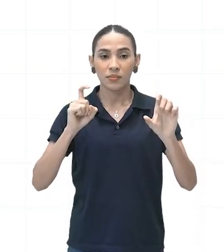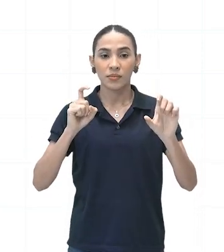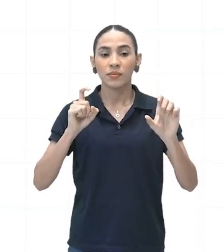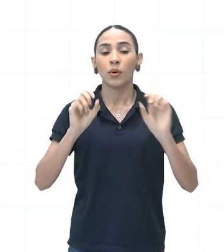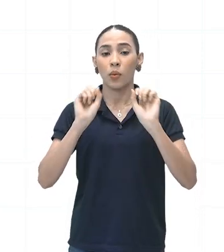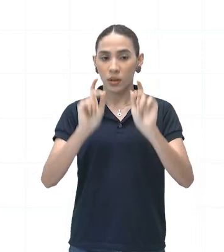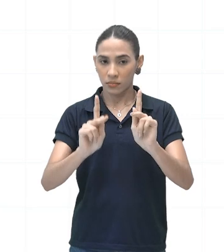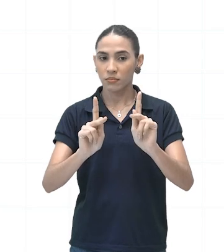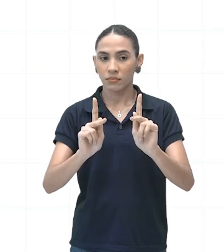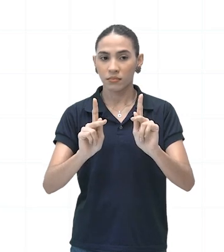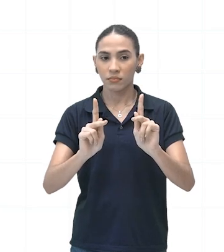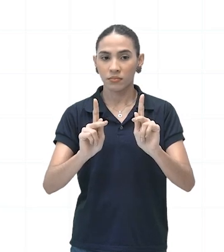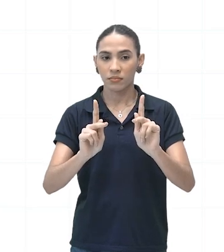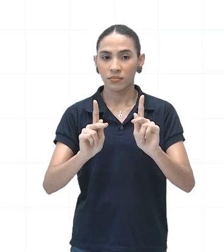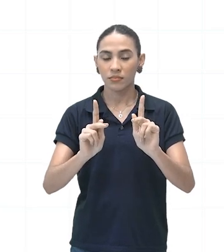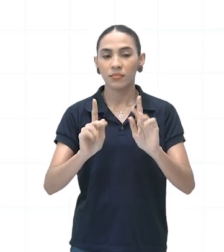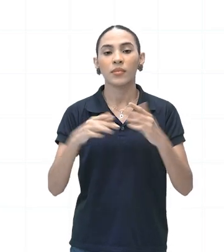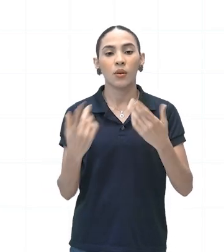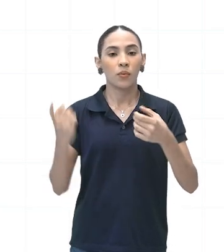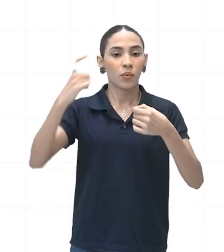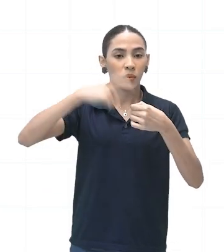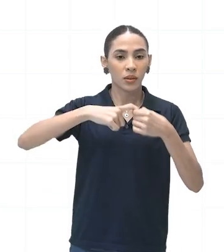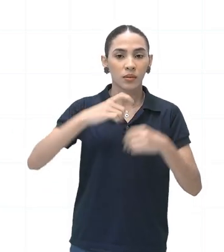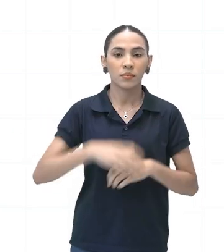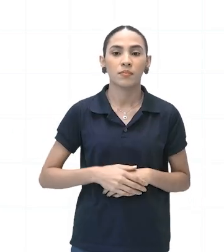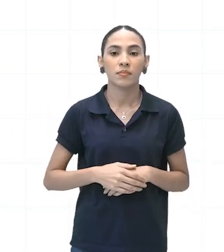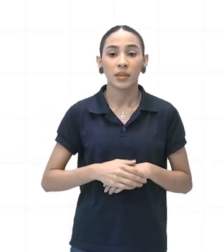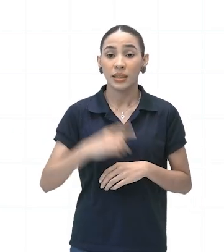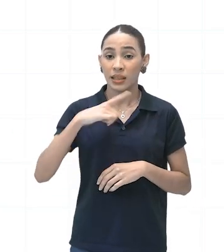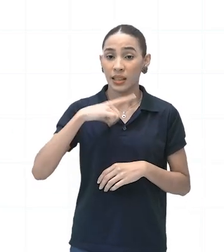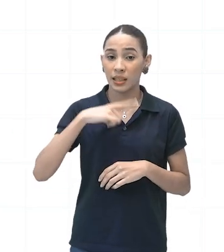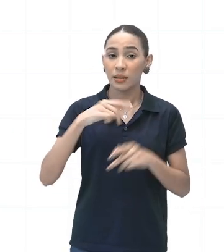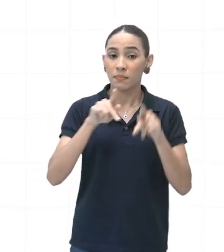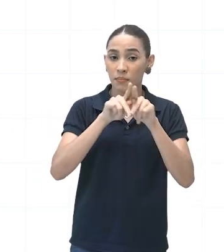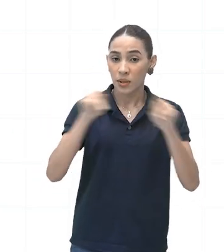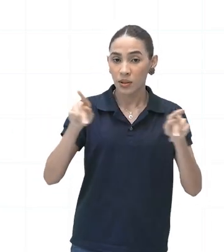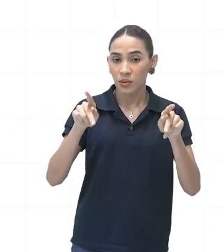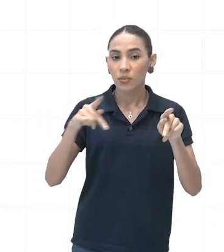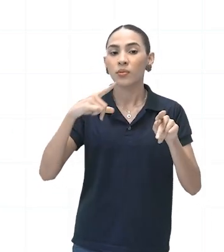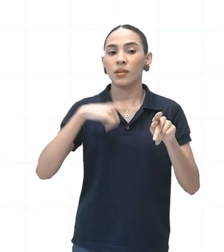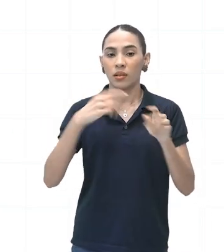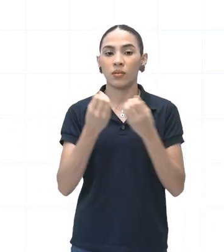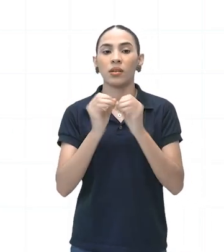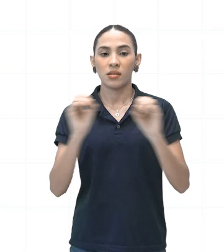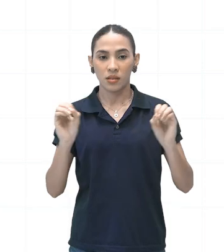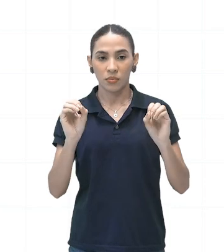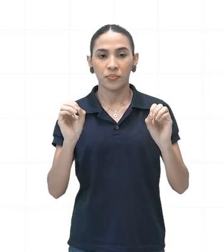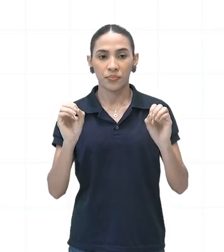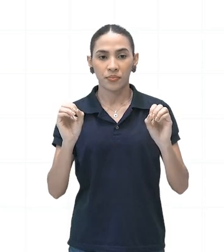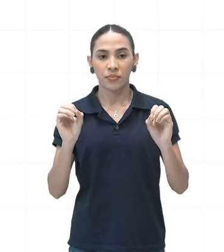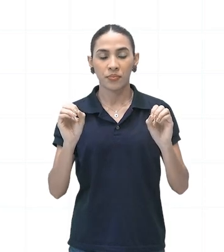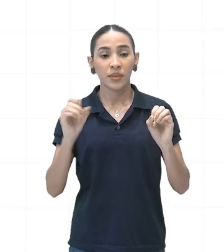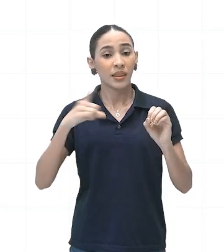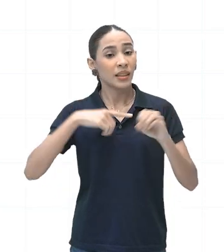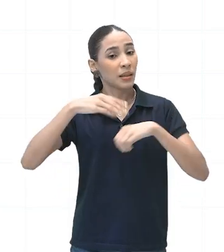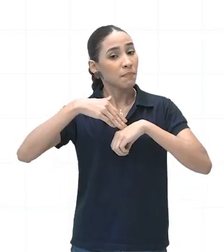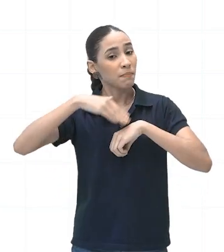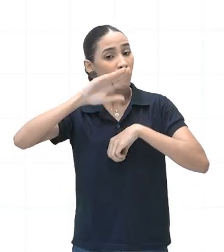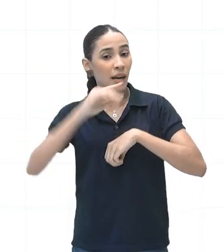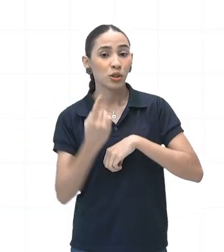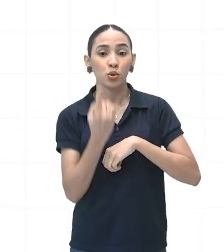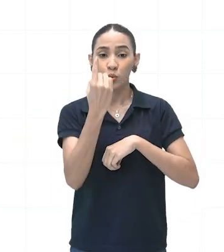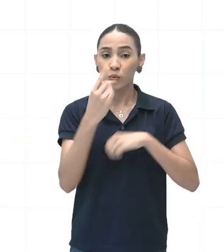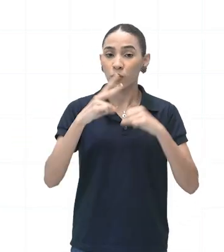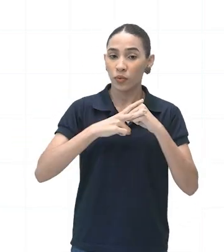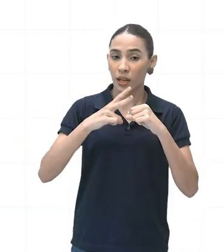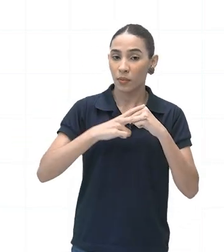independentes. Beleza. Retomando aqui os nossos termos, eu tenho um período em que eu tenho orações. Eu tenho mais de uma